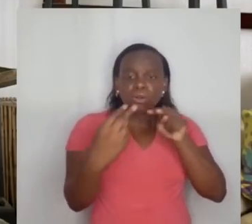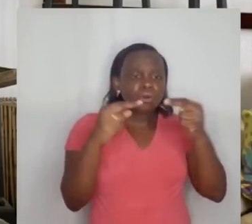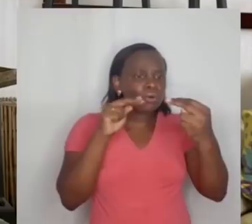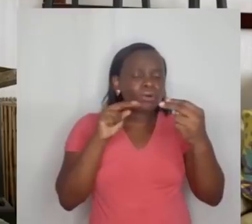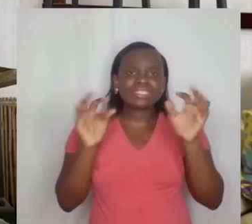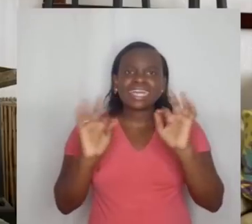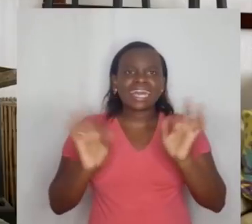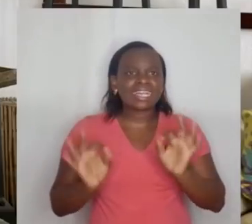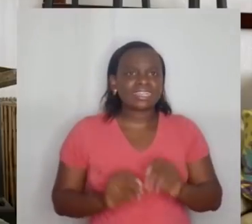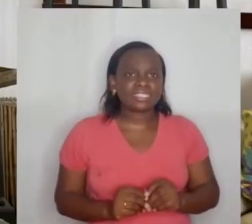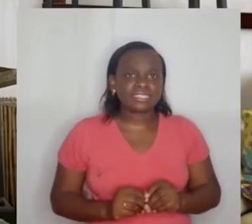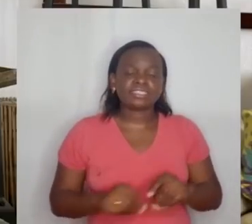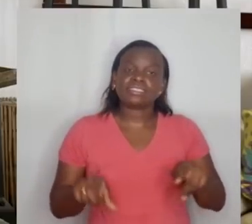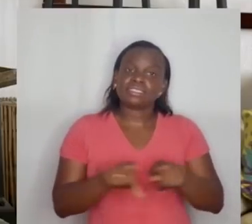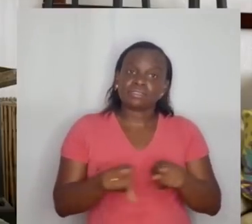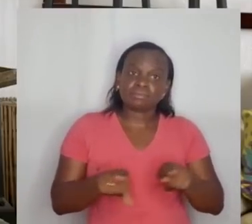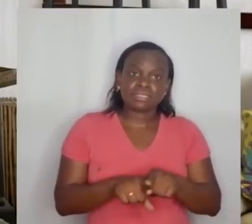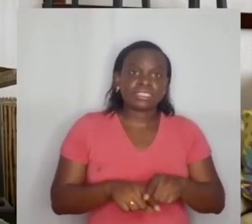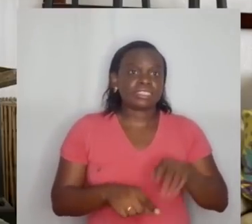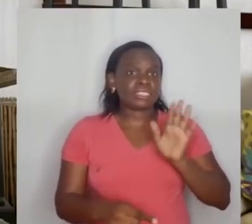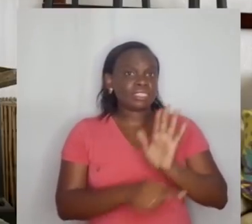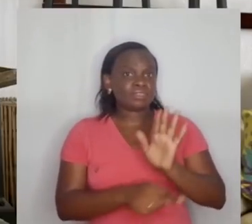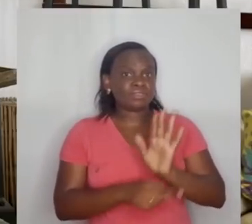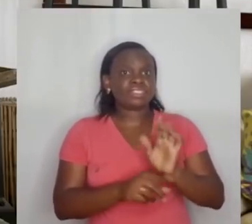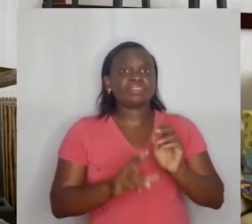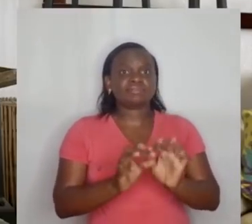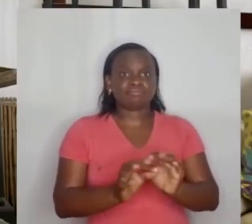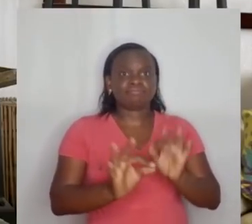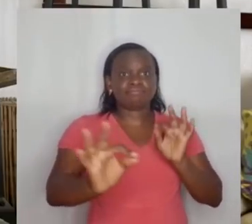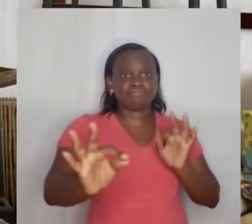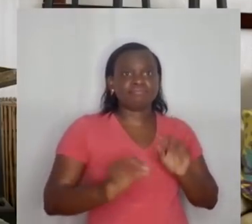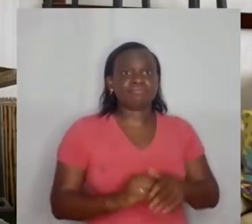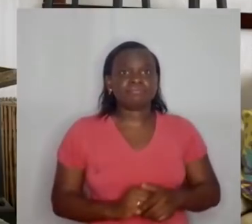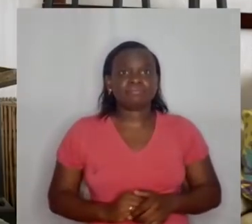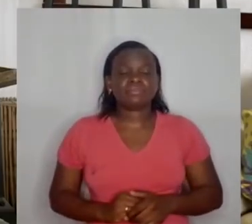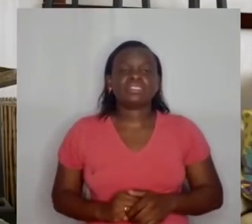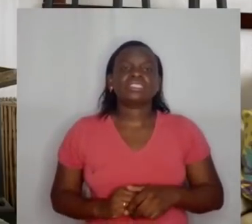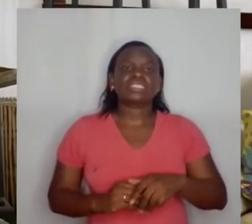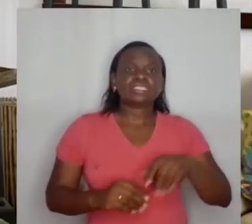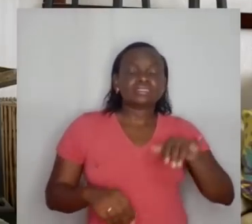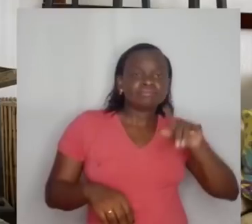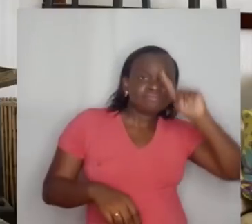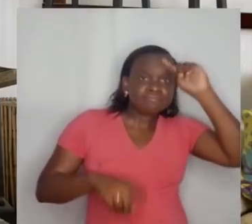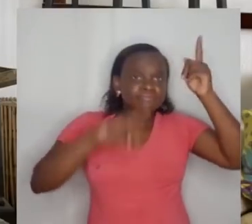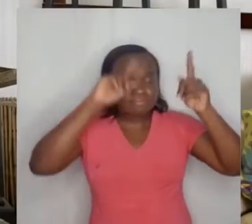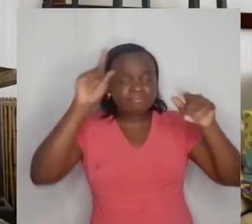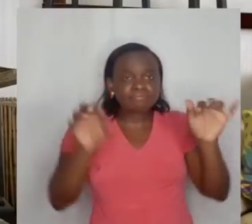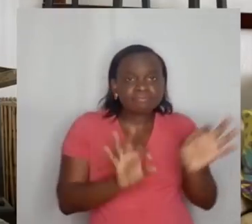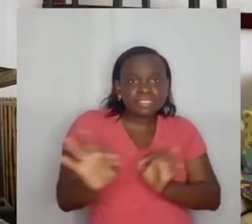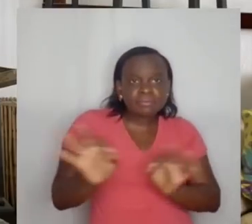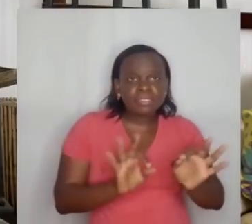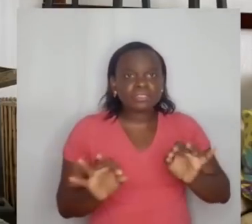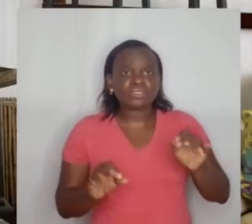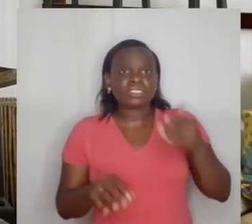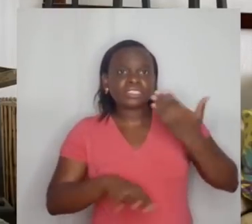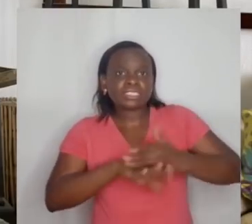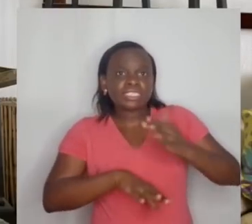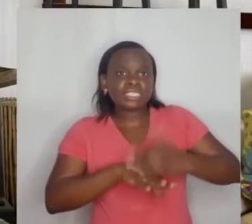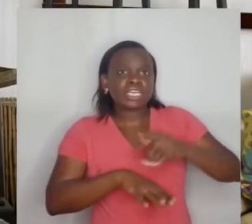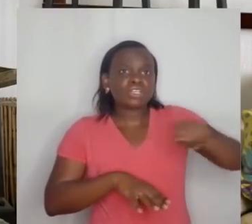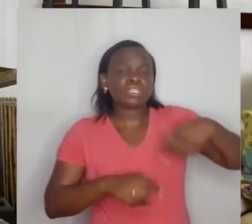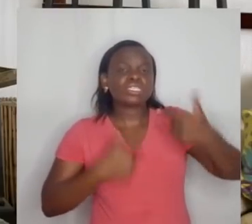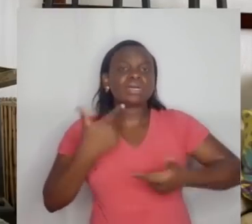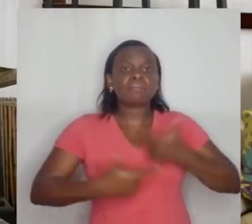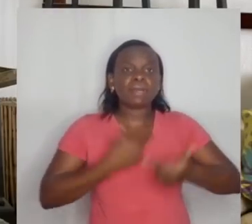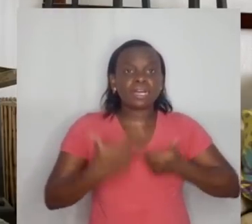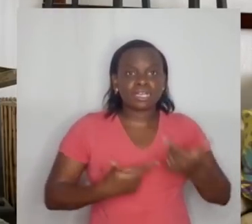no olho e realizar defesas de modo remoto. Improvisamos, planejamos, exercitamos o